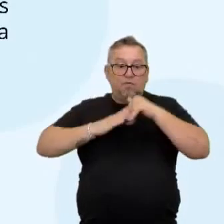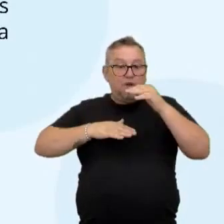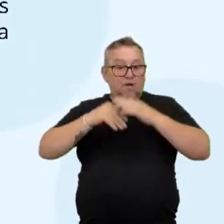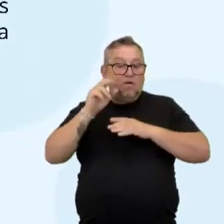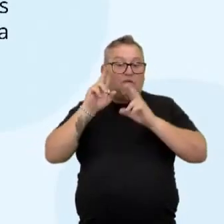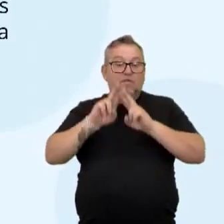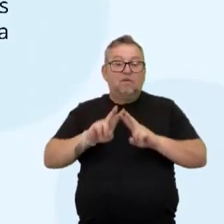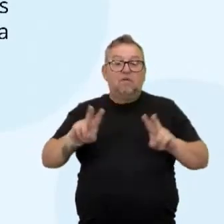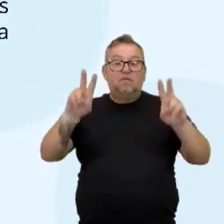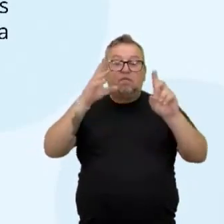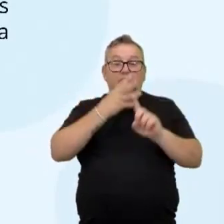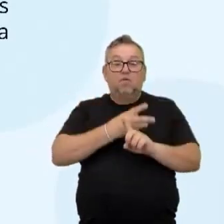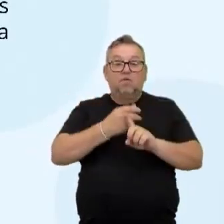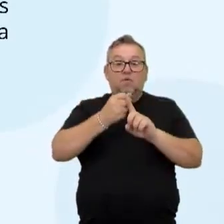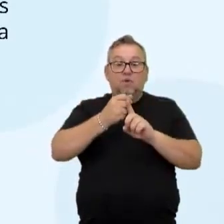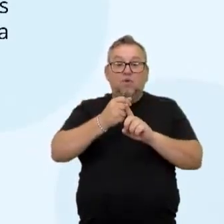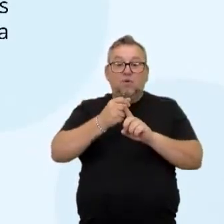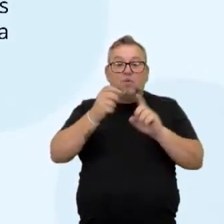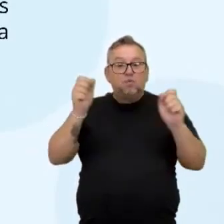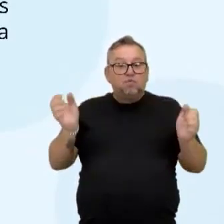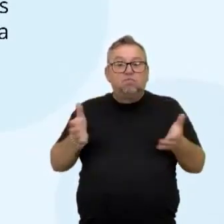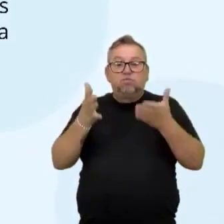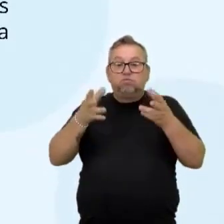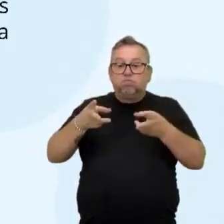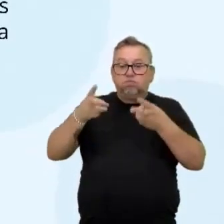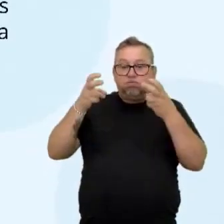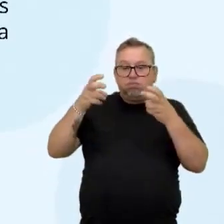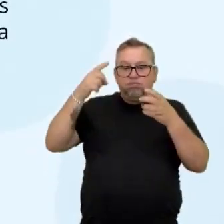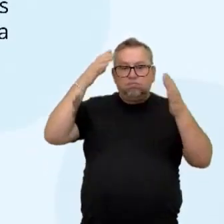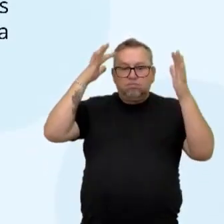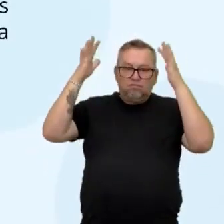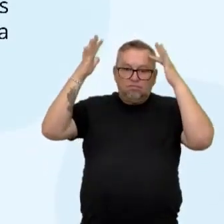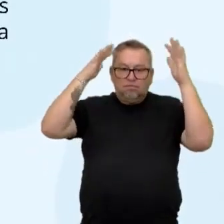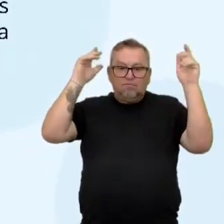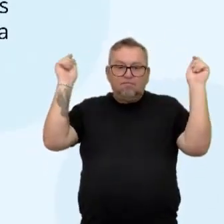contextos e práticas artístico-visuais e cultivar a percepção, o